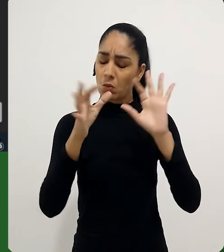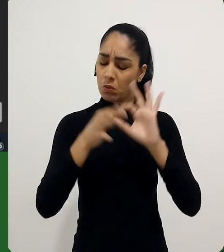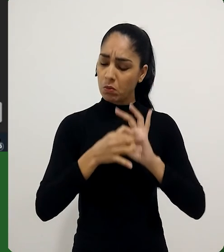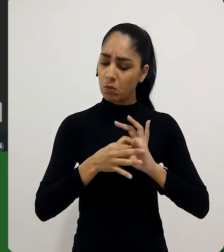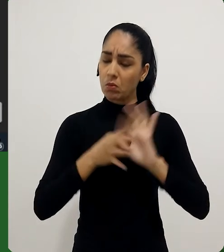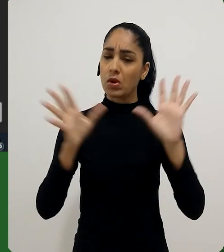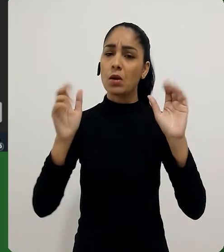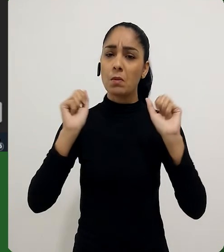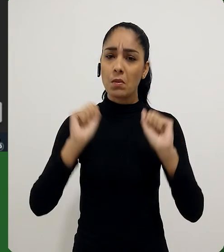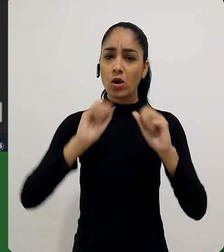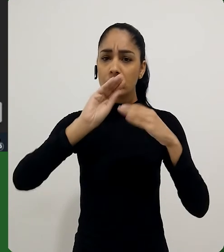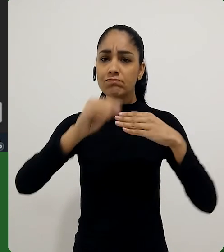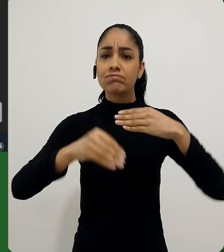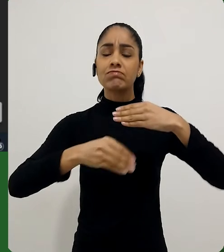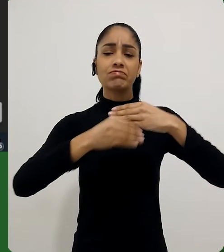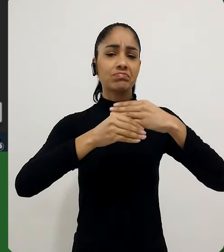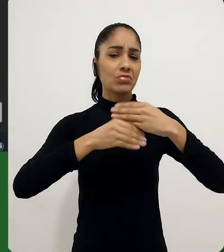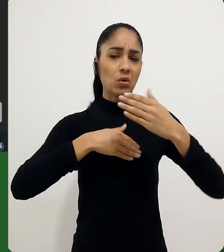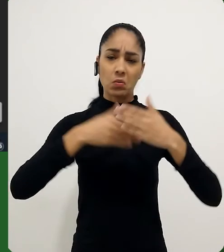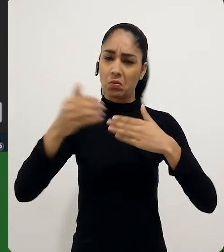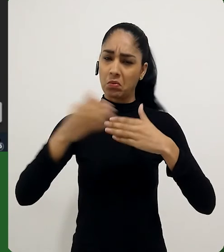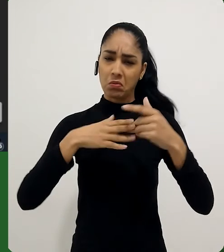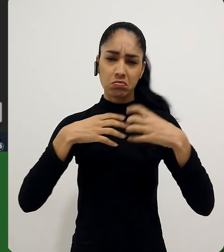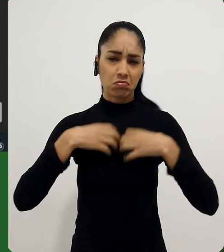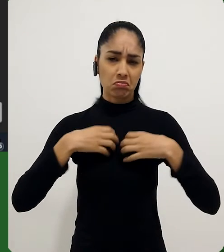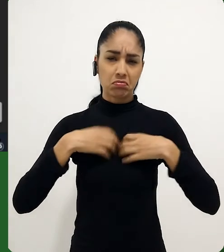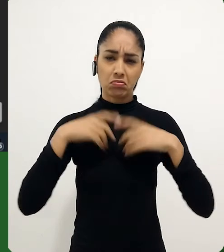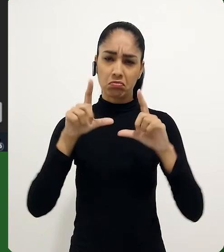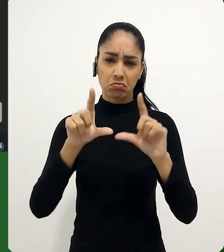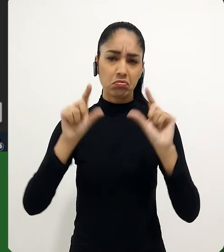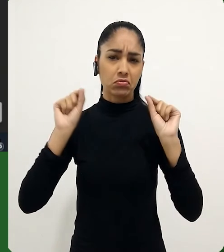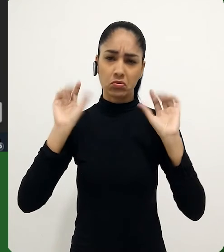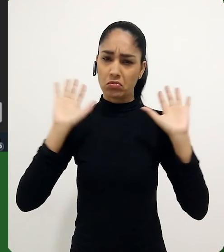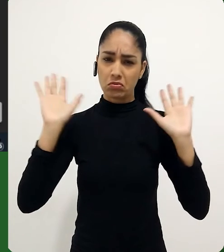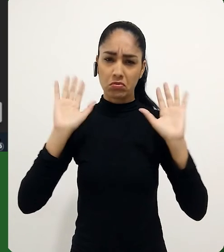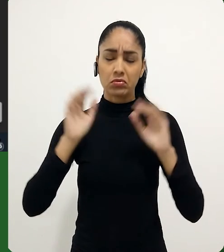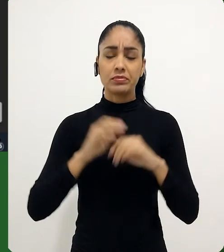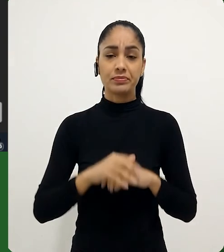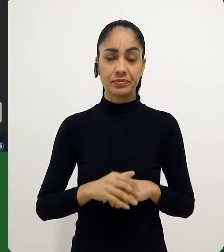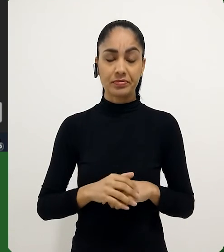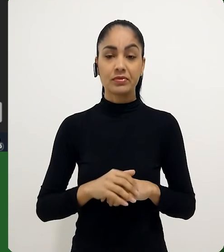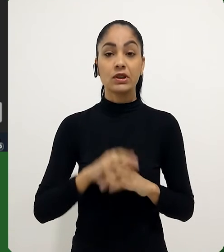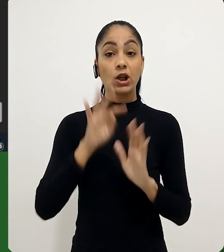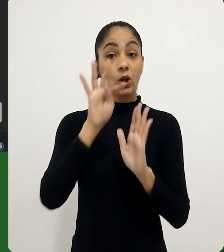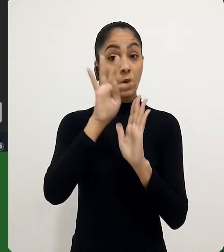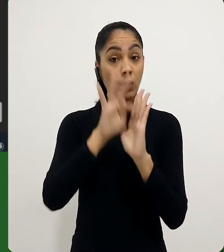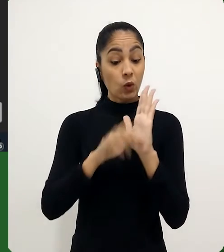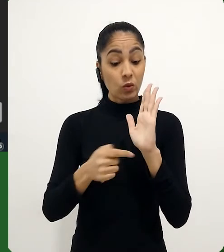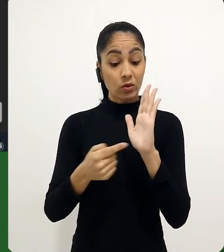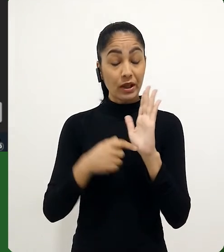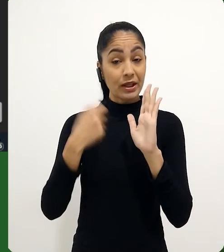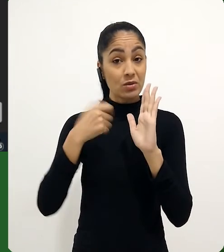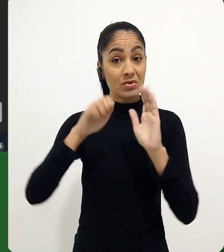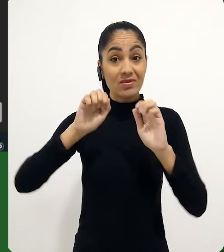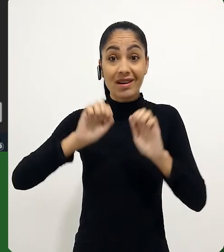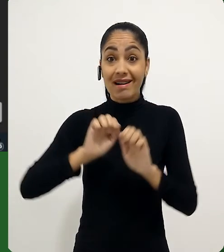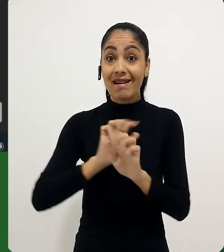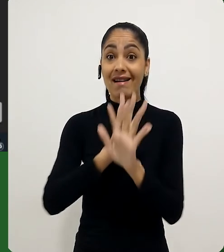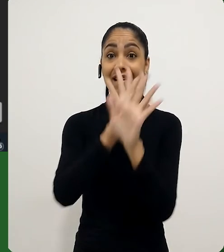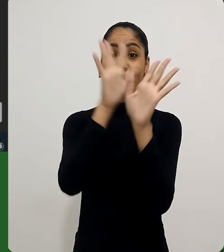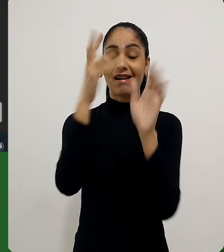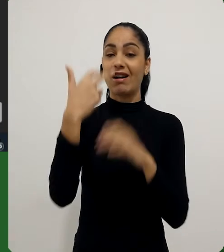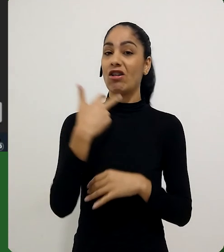vai ter a liberdade de completar da maneira que você quiser, tanto que o